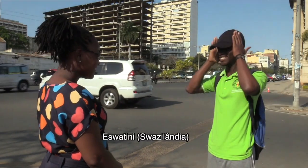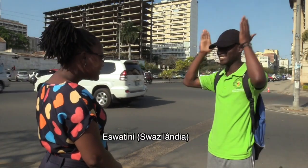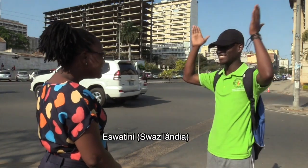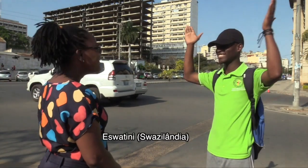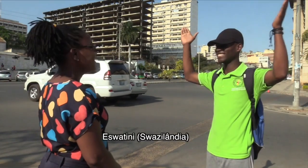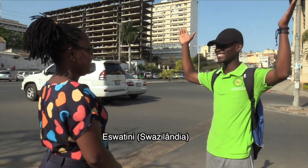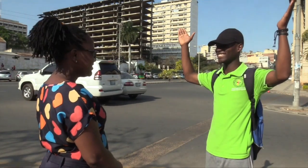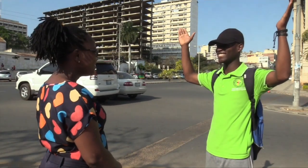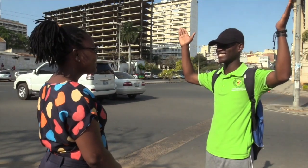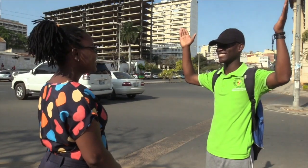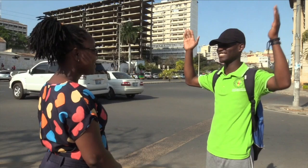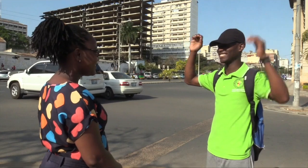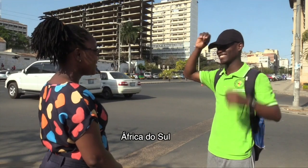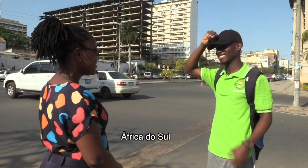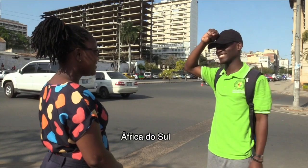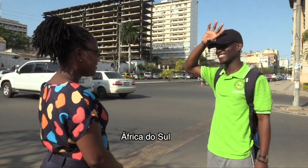Eswatini,